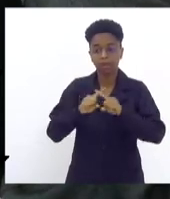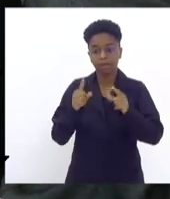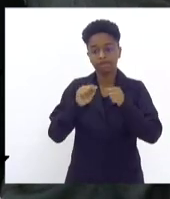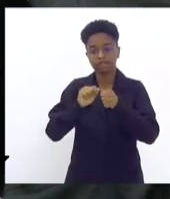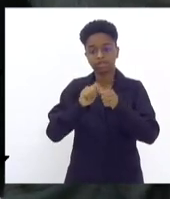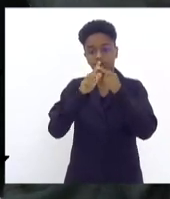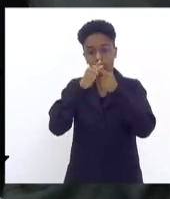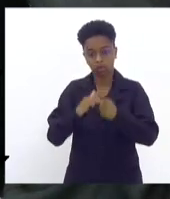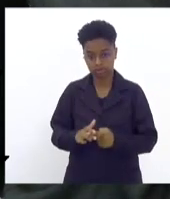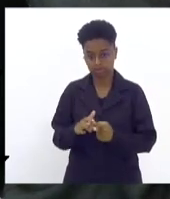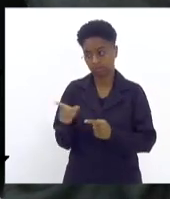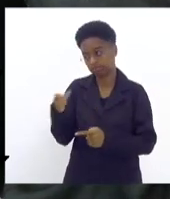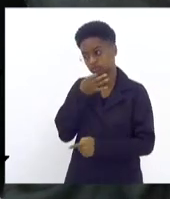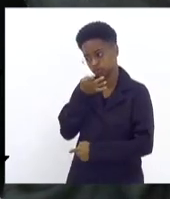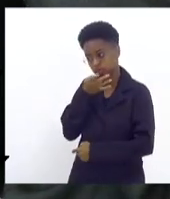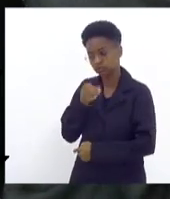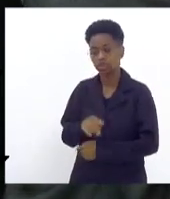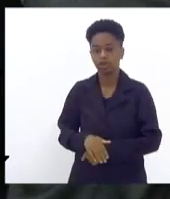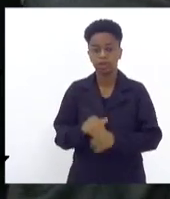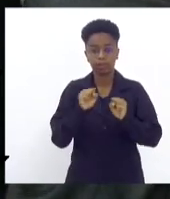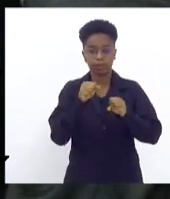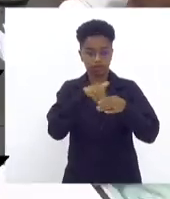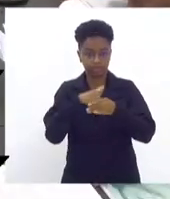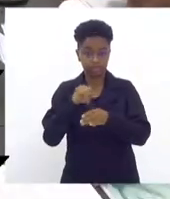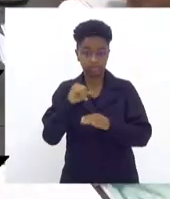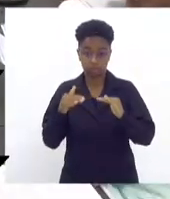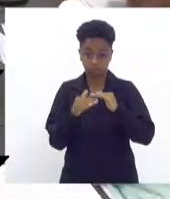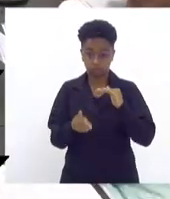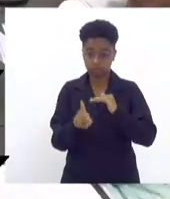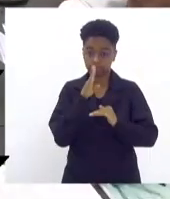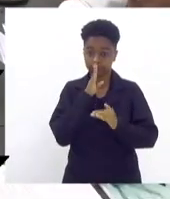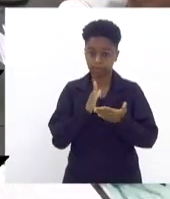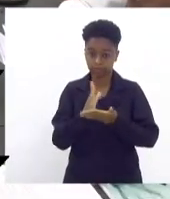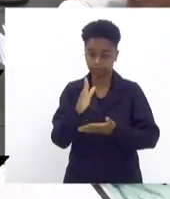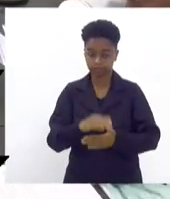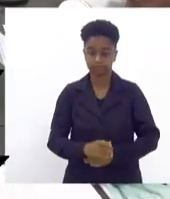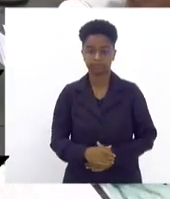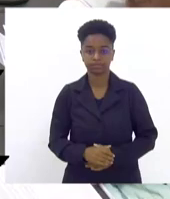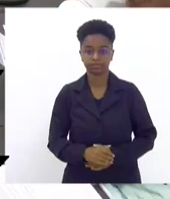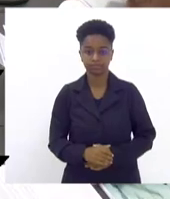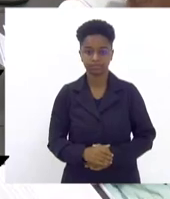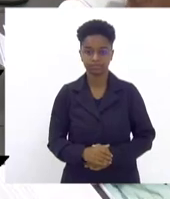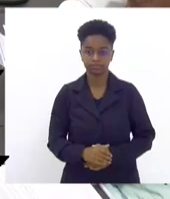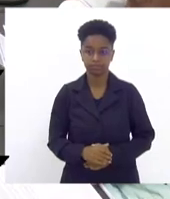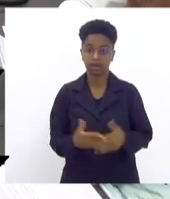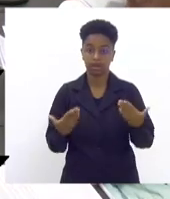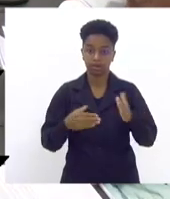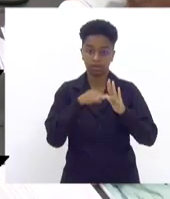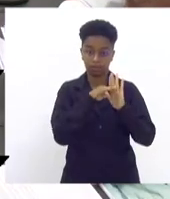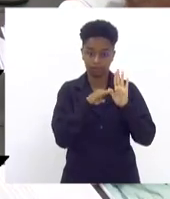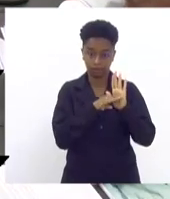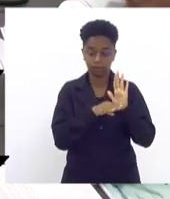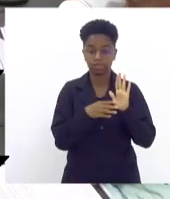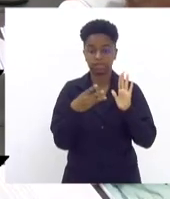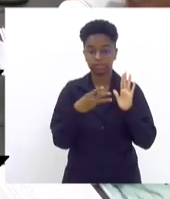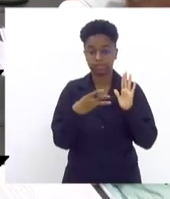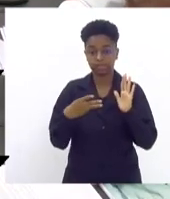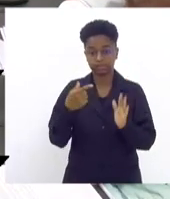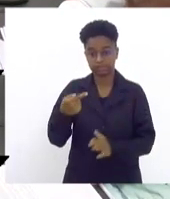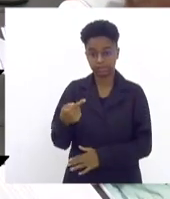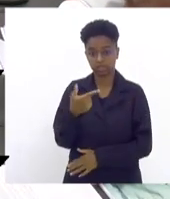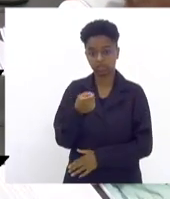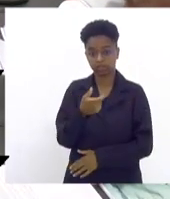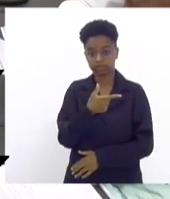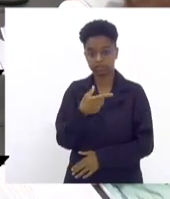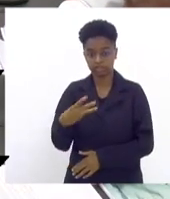essa alteração sugerida. Em votação, senhores que aprovam, permaneçam como estão, aprovado. 30 da pauta, agora sim, o projeto de lei 337-2023,